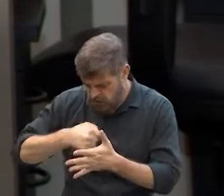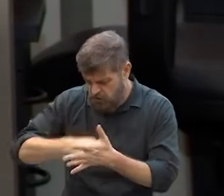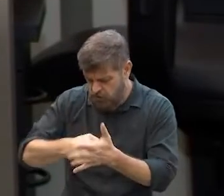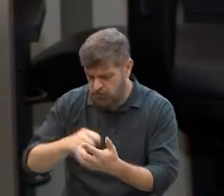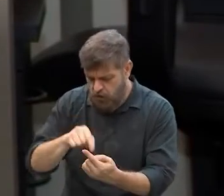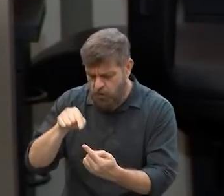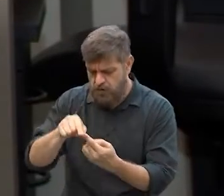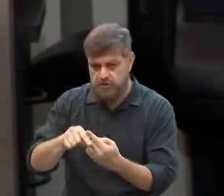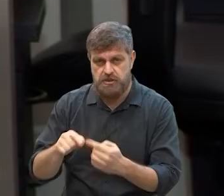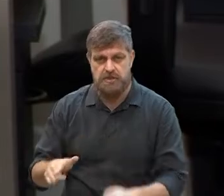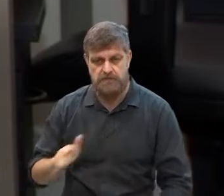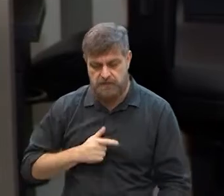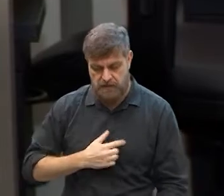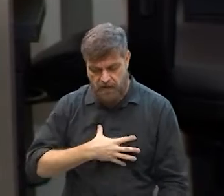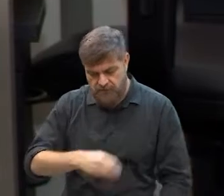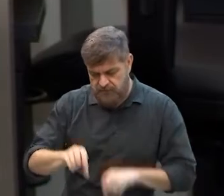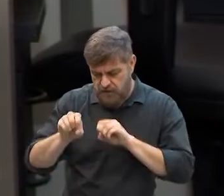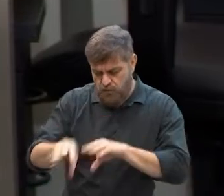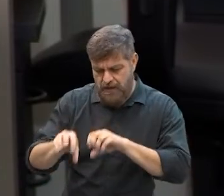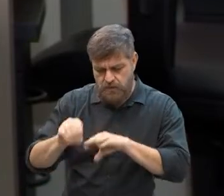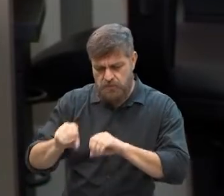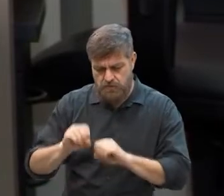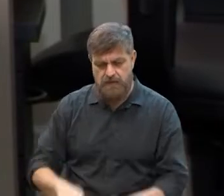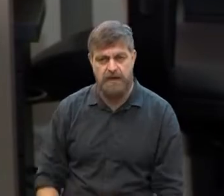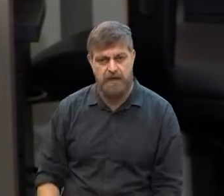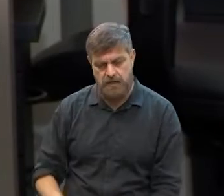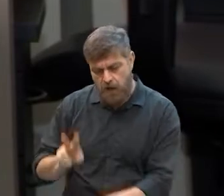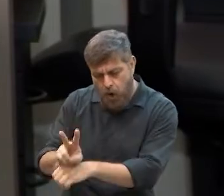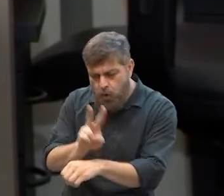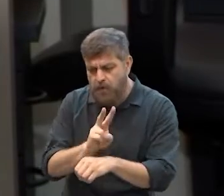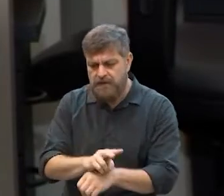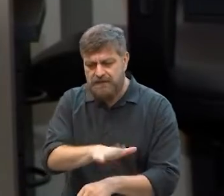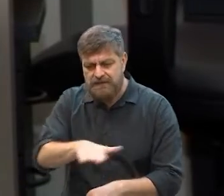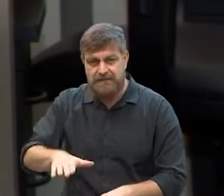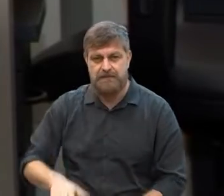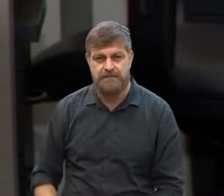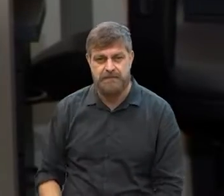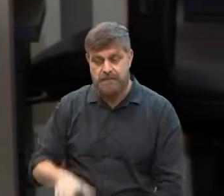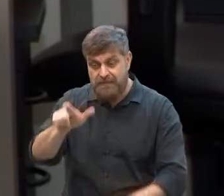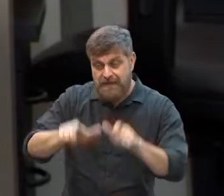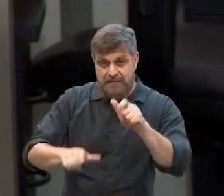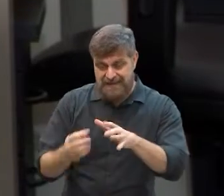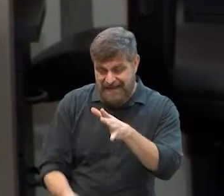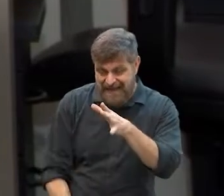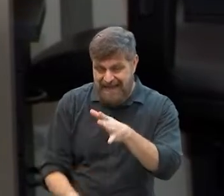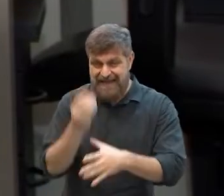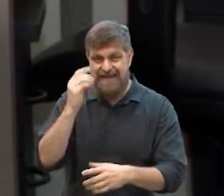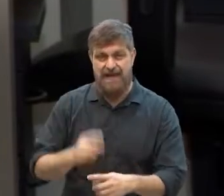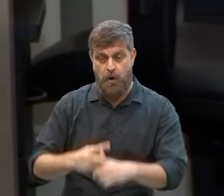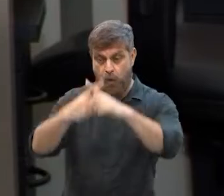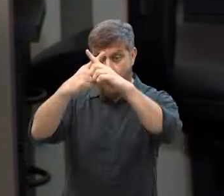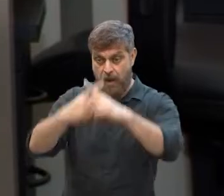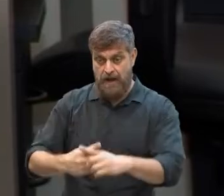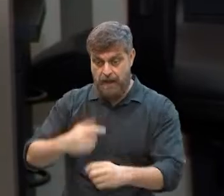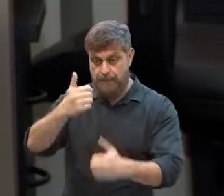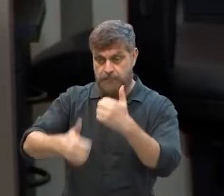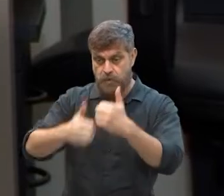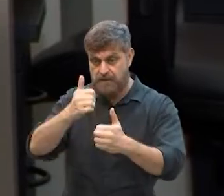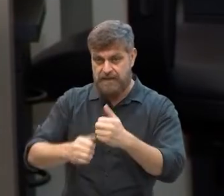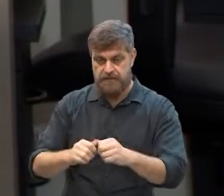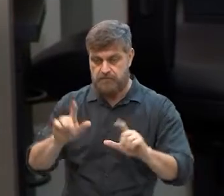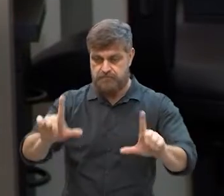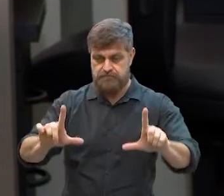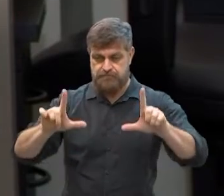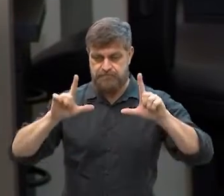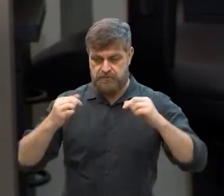para educar e criar os seus filhos. Então você produzir um evento que dê visibilidade, mesmo